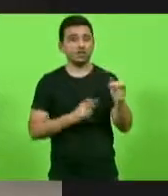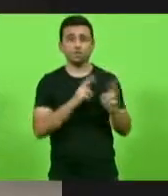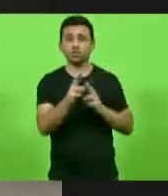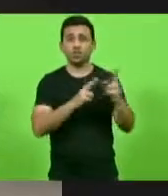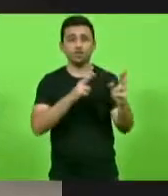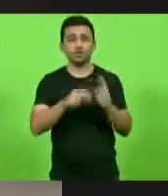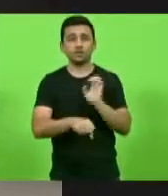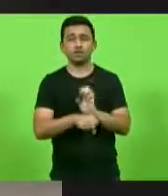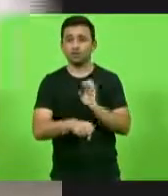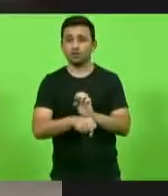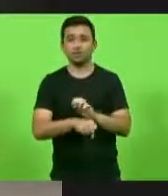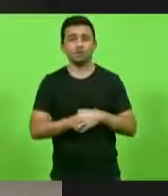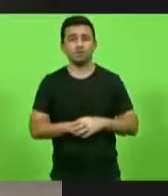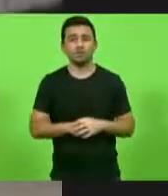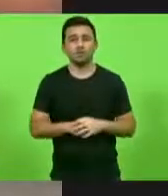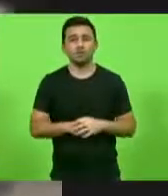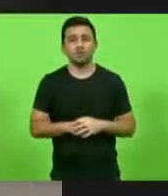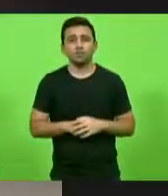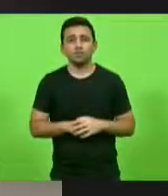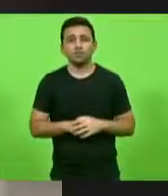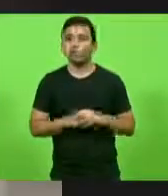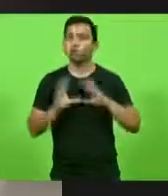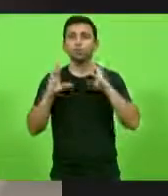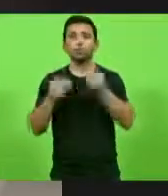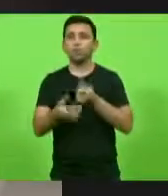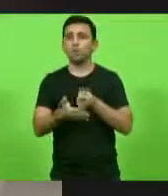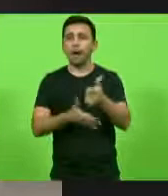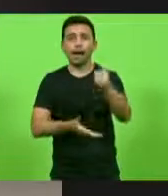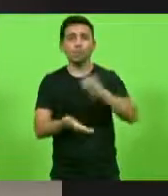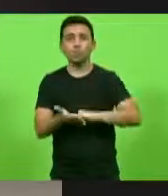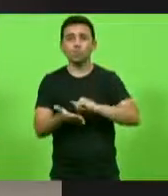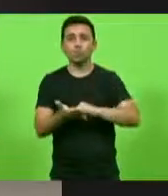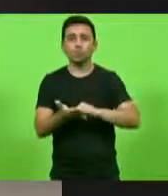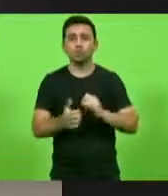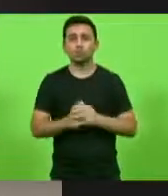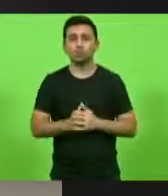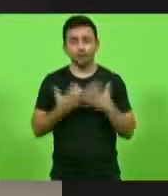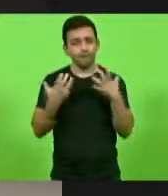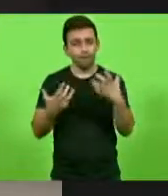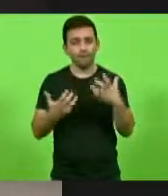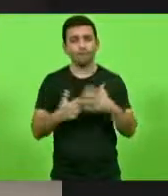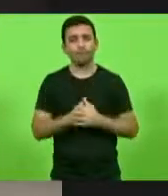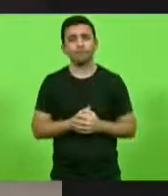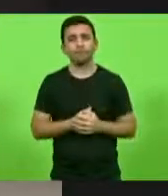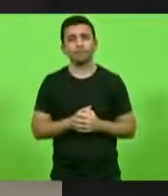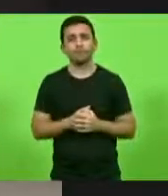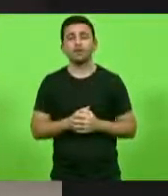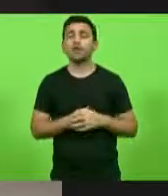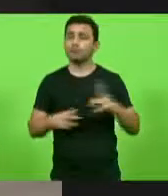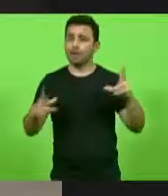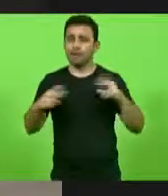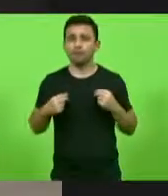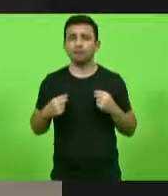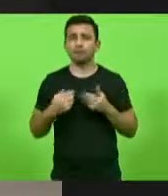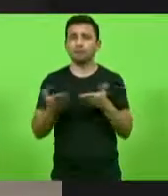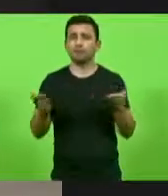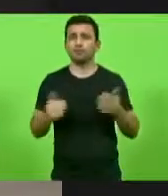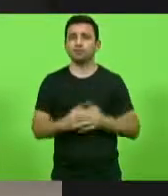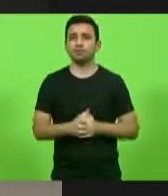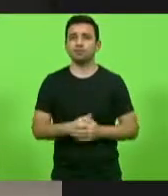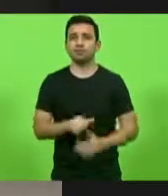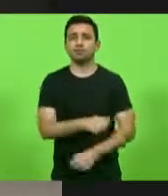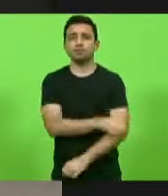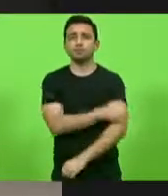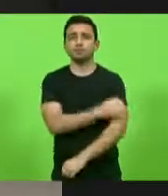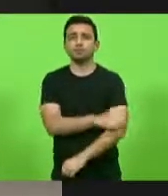estadual. Esse povo aqui paga imposto, eles querem a rodovia estadual deles. E eles merecem. Eles